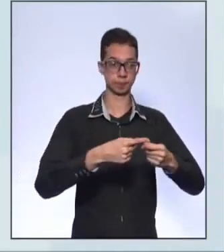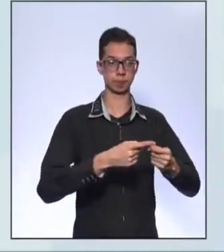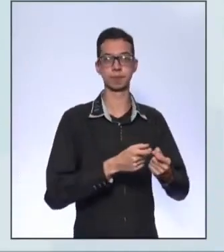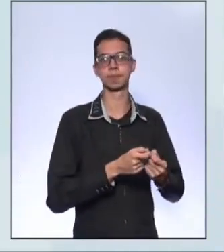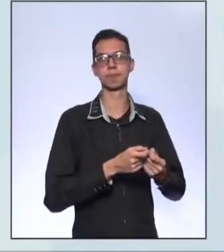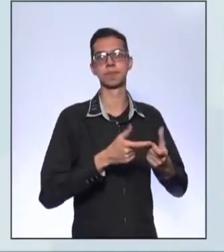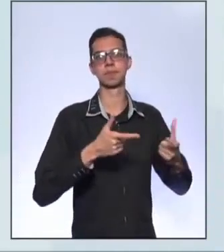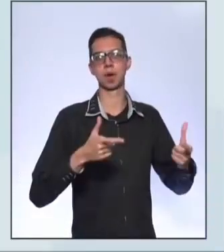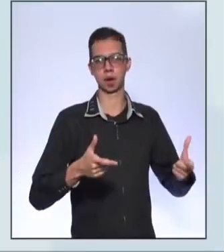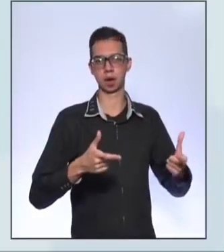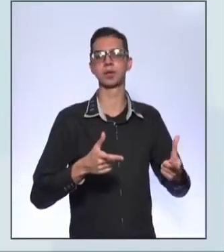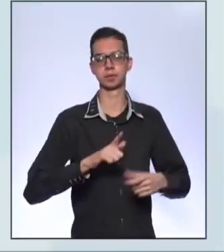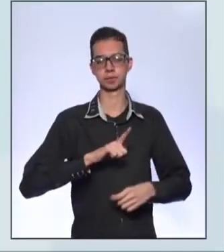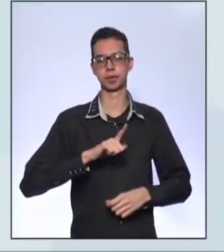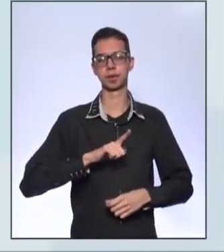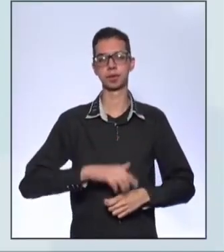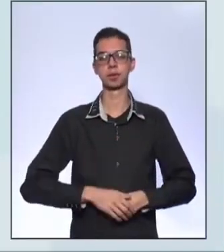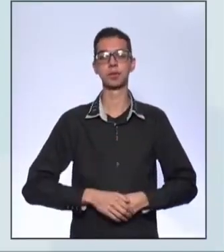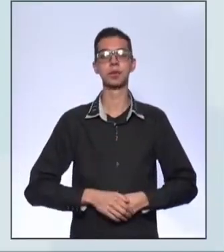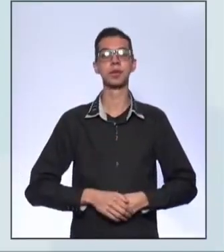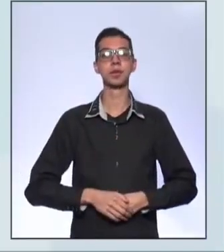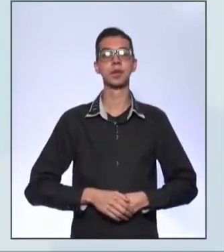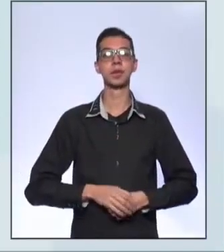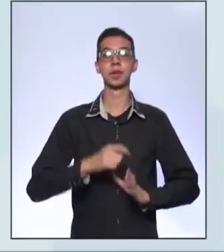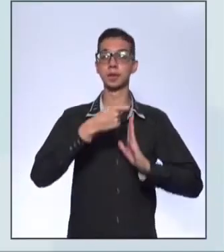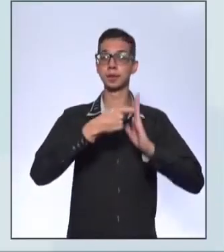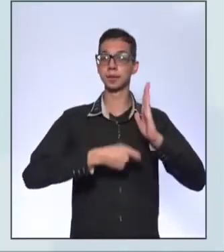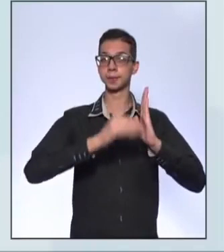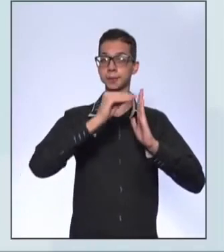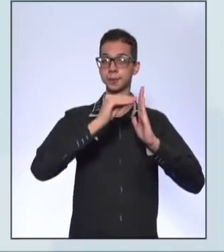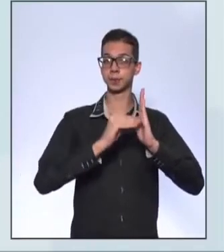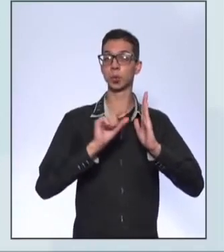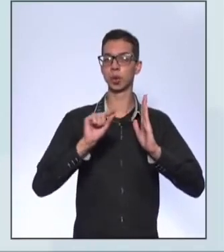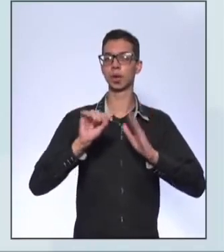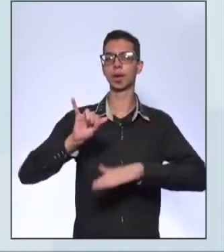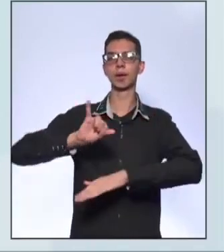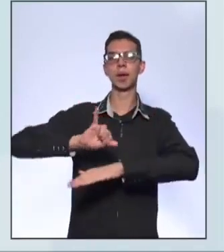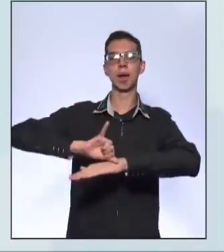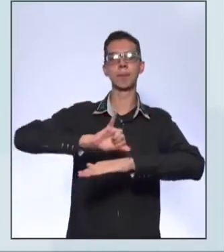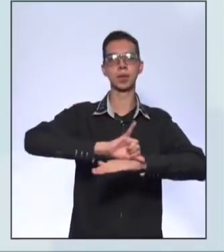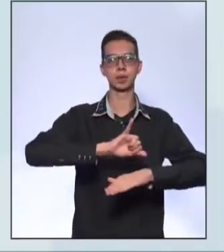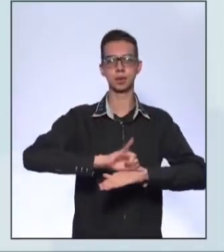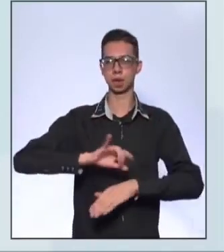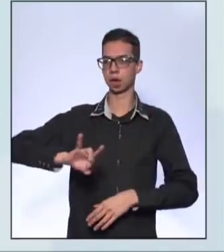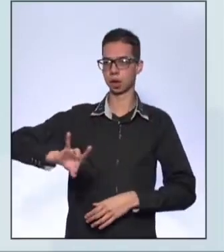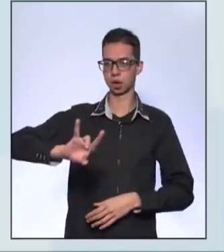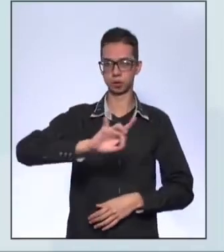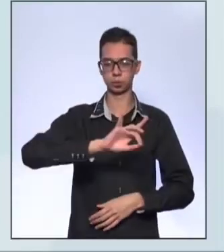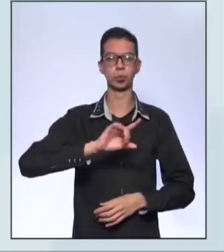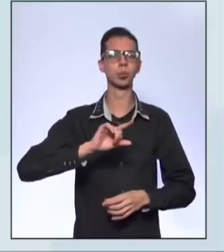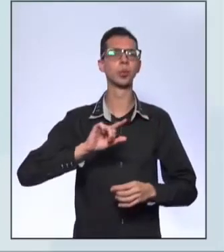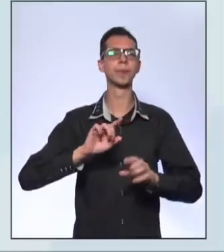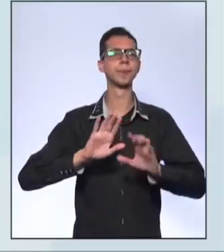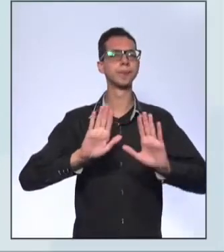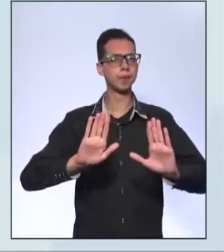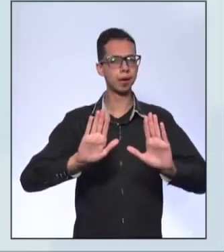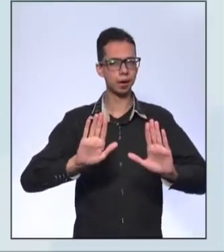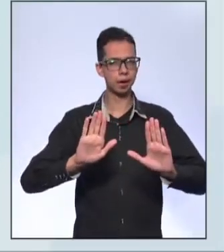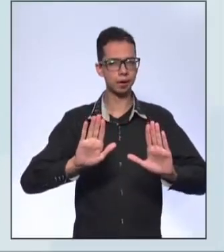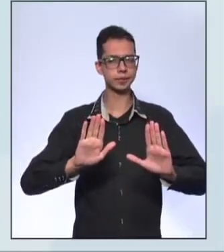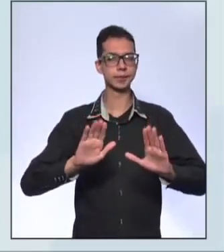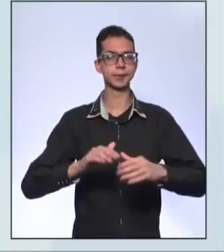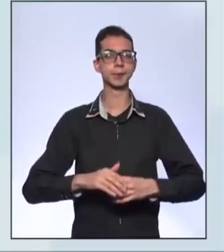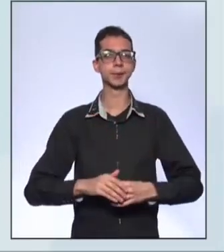a questão relacionados nessa geração então nós temos são capitais a única exceção aí é